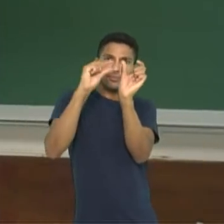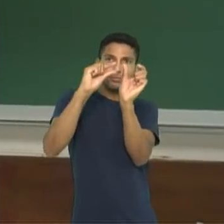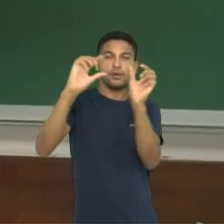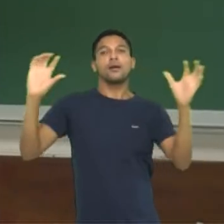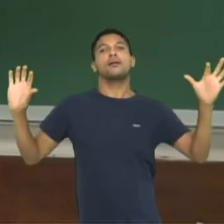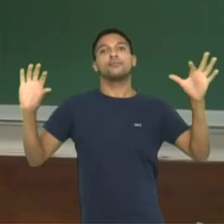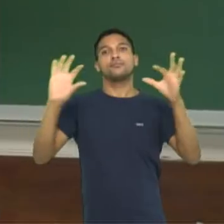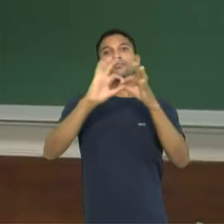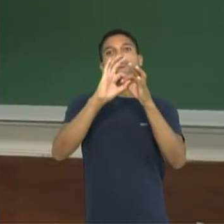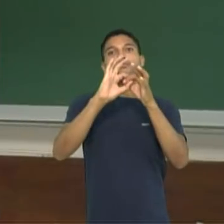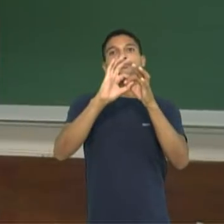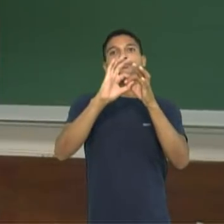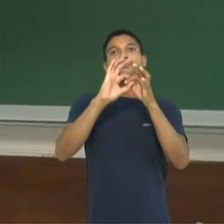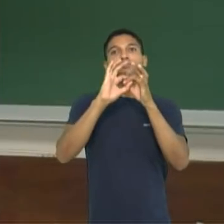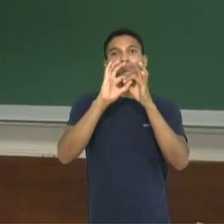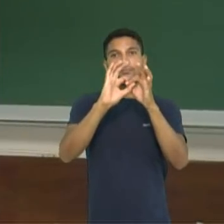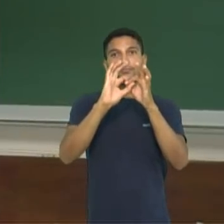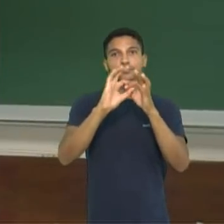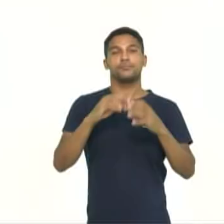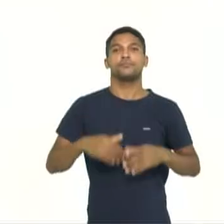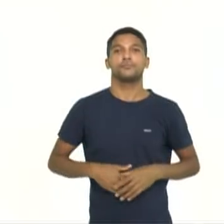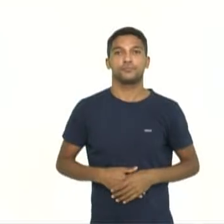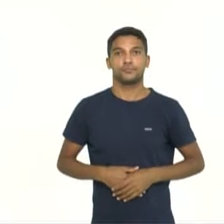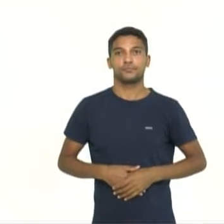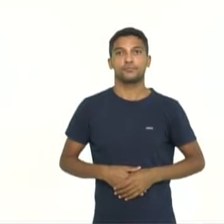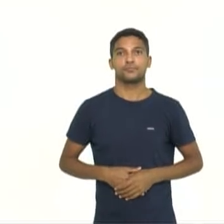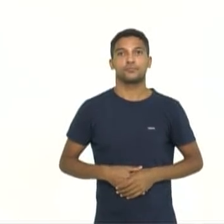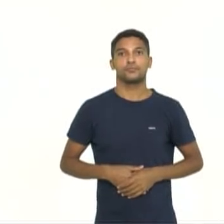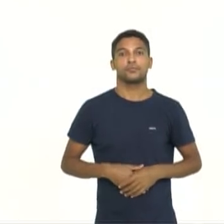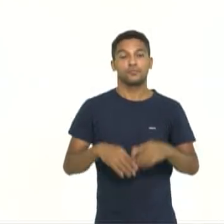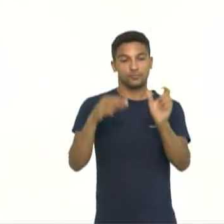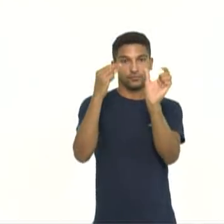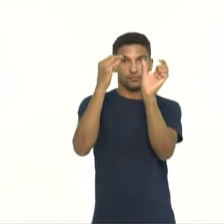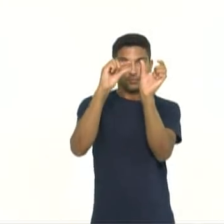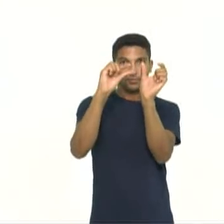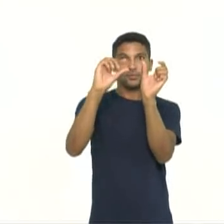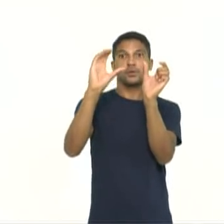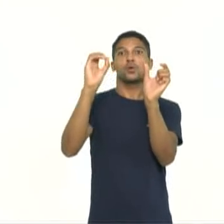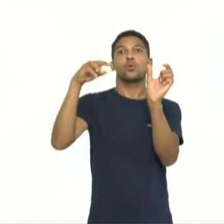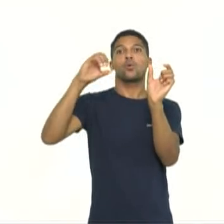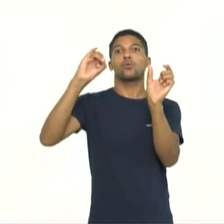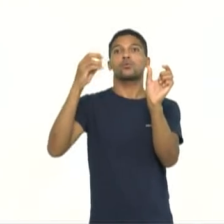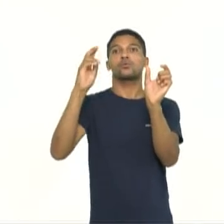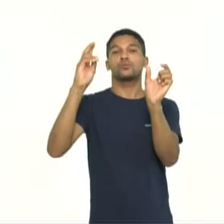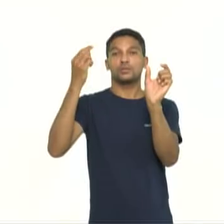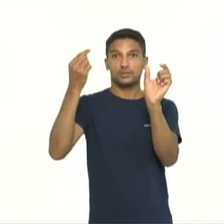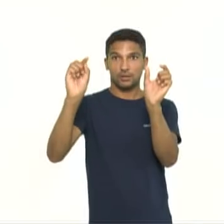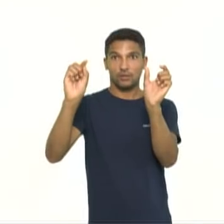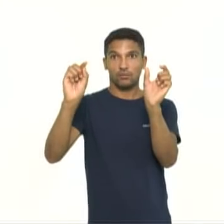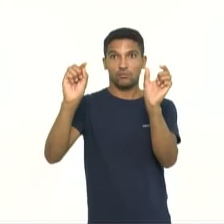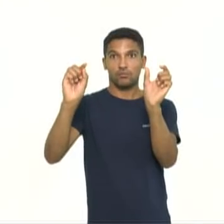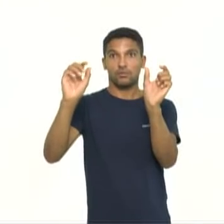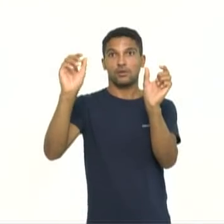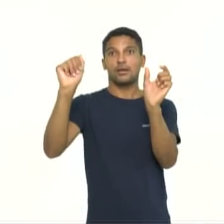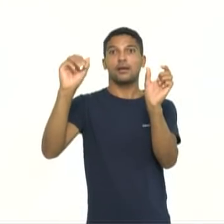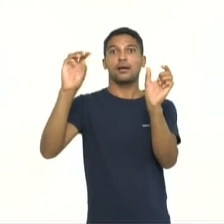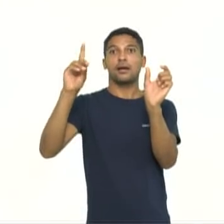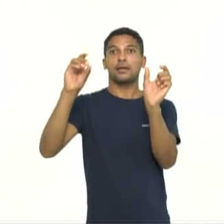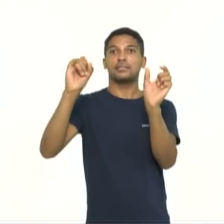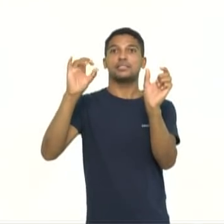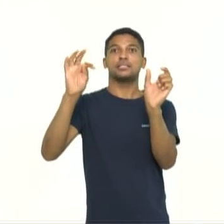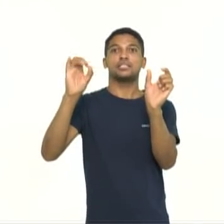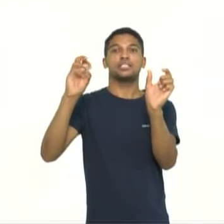Que adiciona ideias e ações, certo? Então, a gente tem aqui exemplos de conjunções coordenativas.